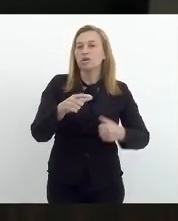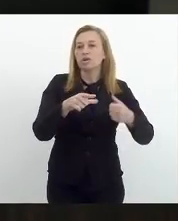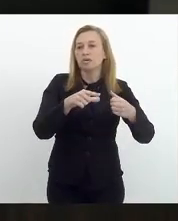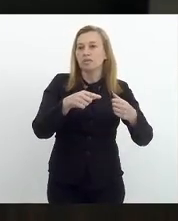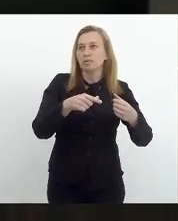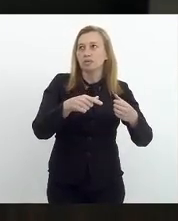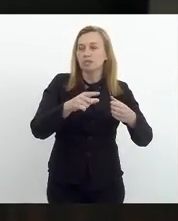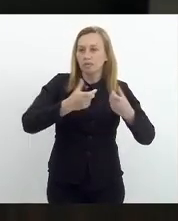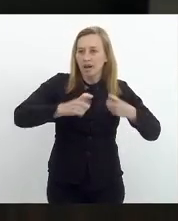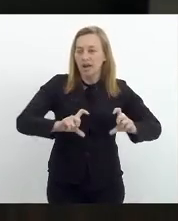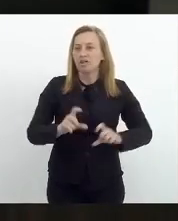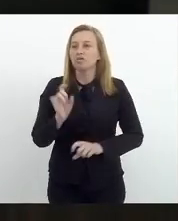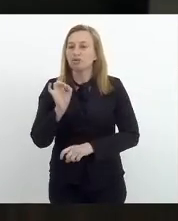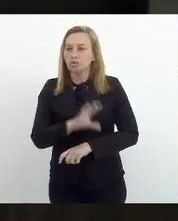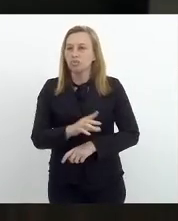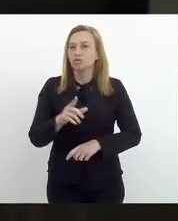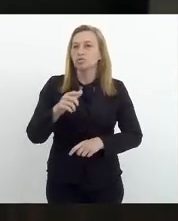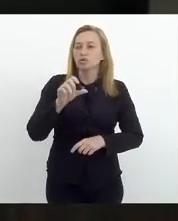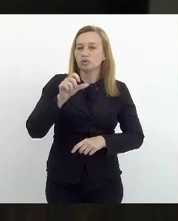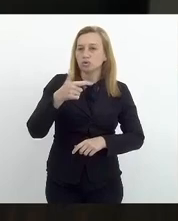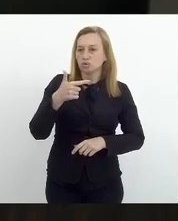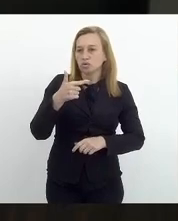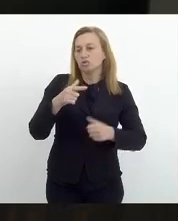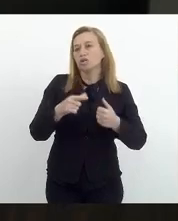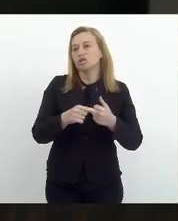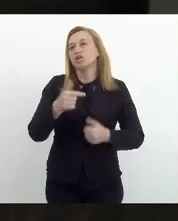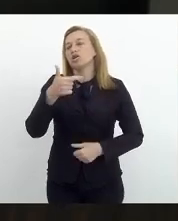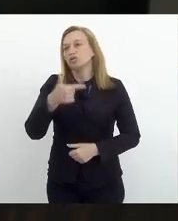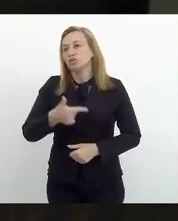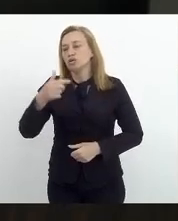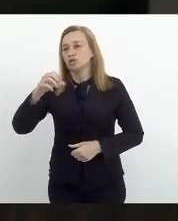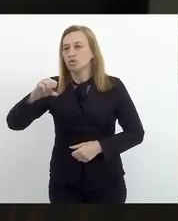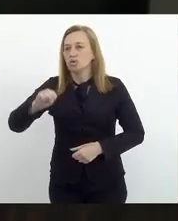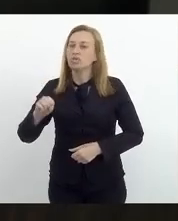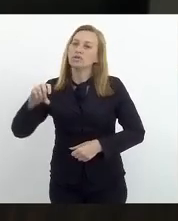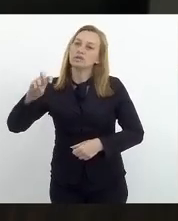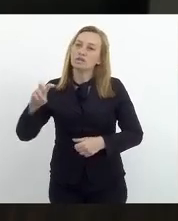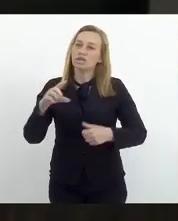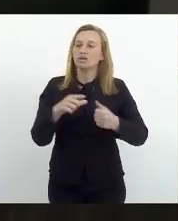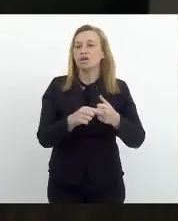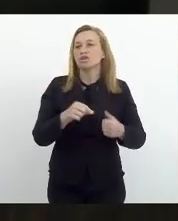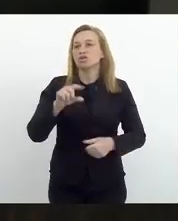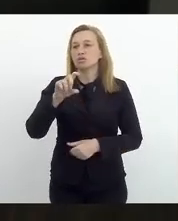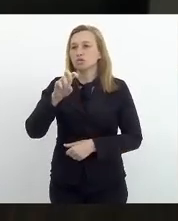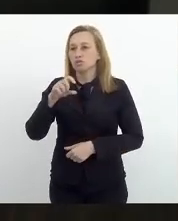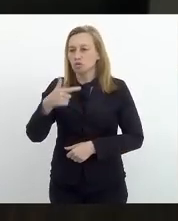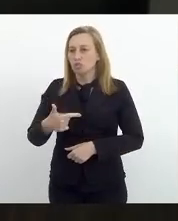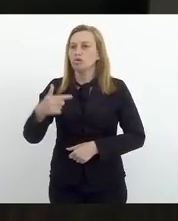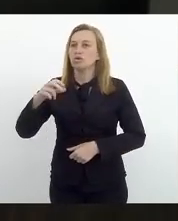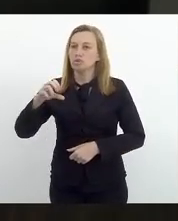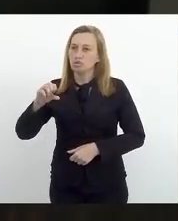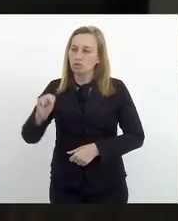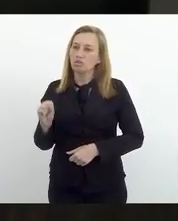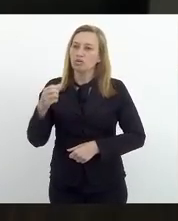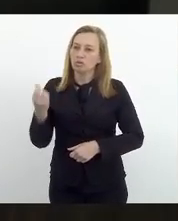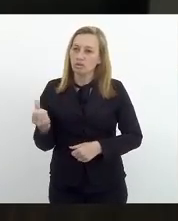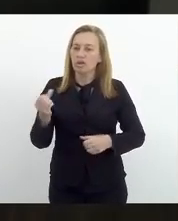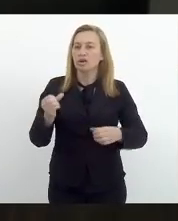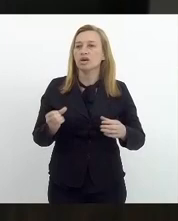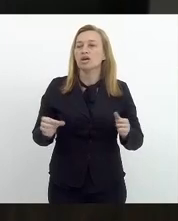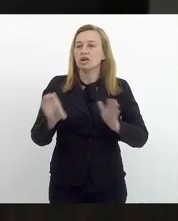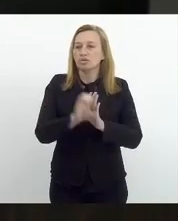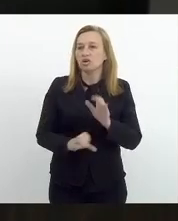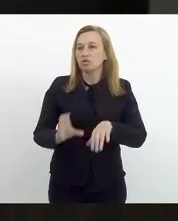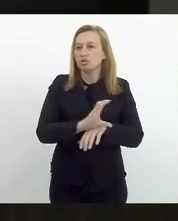87 parágrafo único do artigo 285 de artigo 286 em razão da edição de emenda constitucional a Constituição